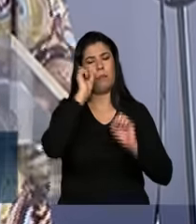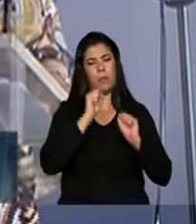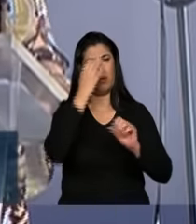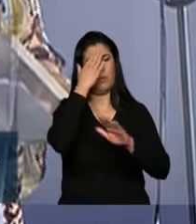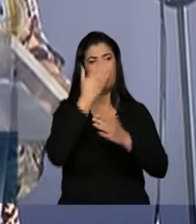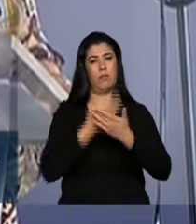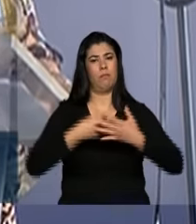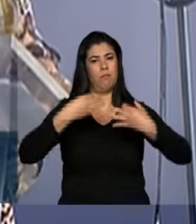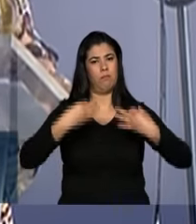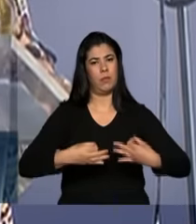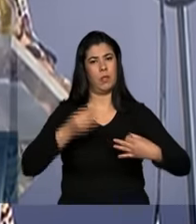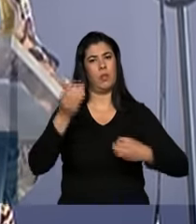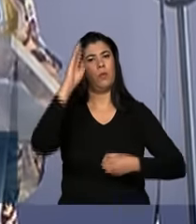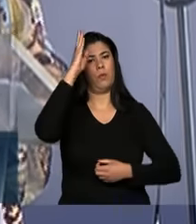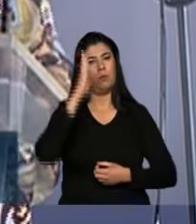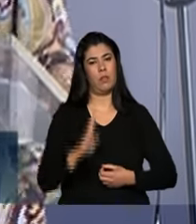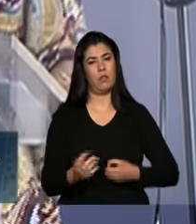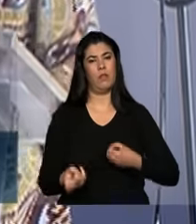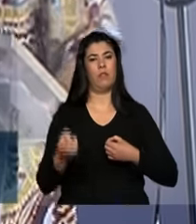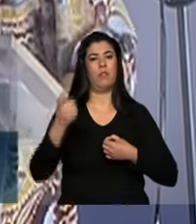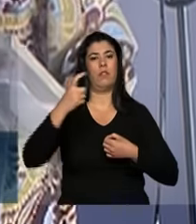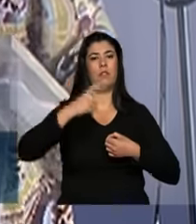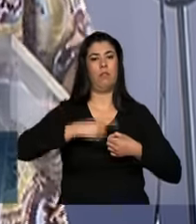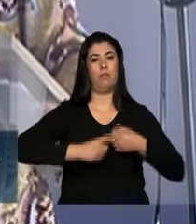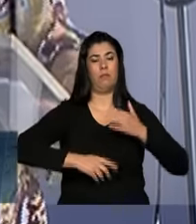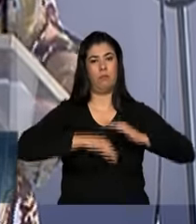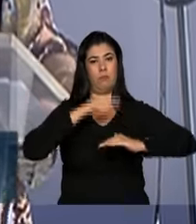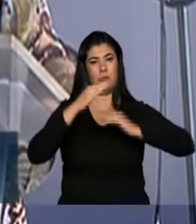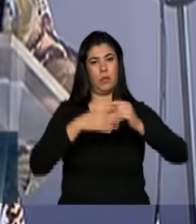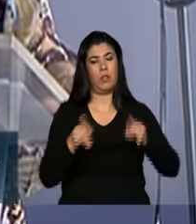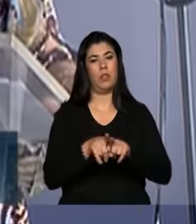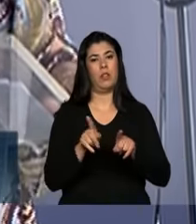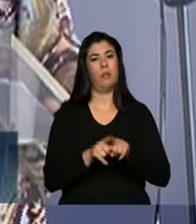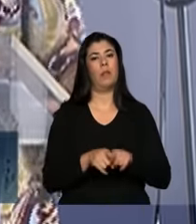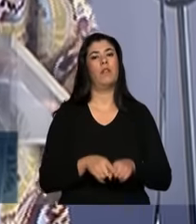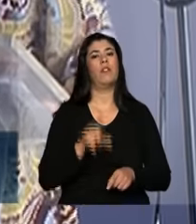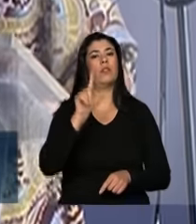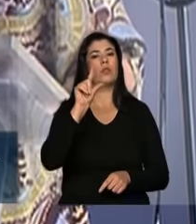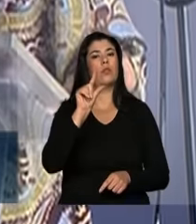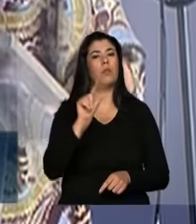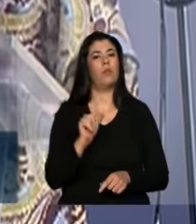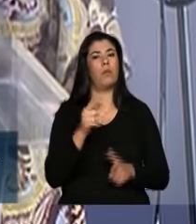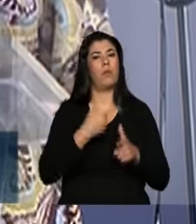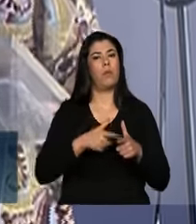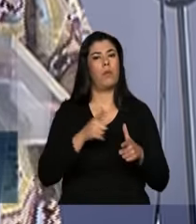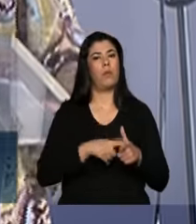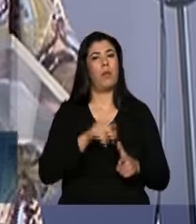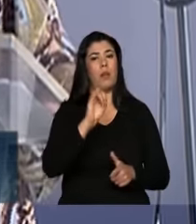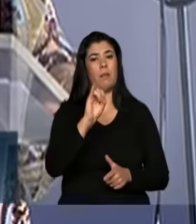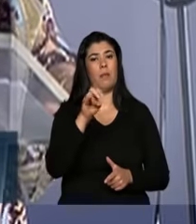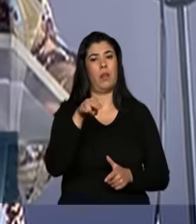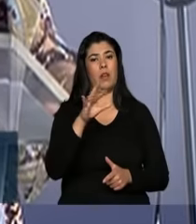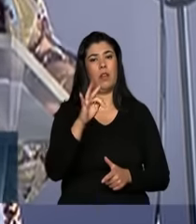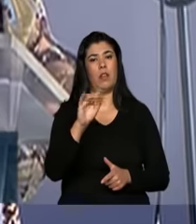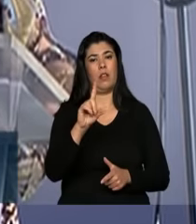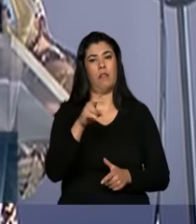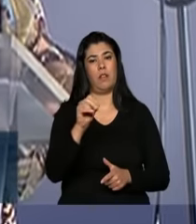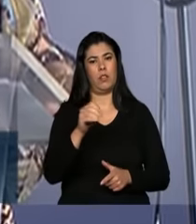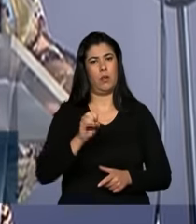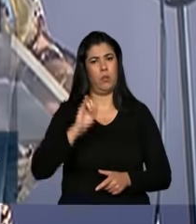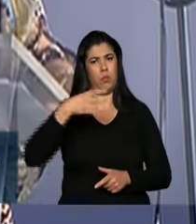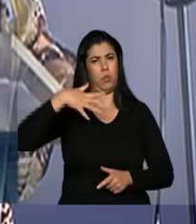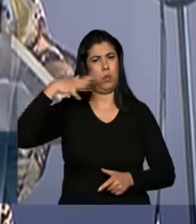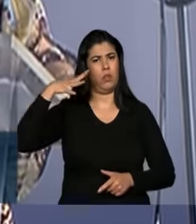certeza, vai voltar a crescer, vai reduzir a inflação. O Minha Casa Minha Vida